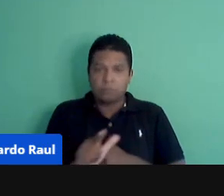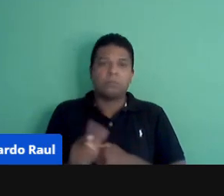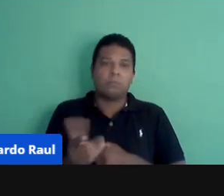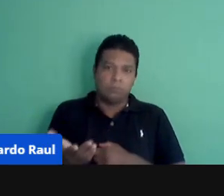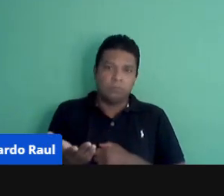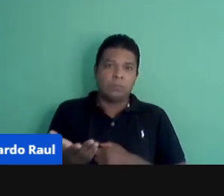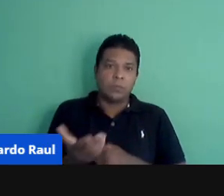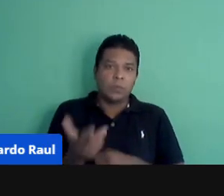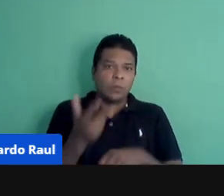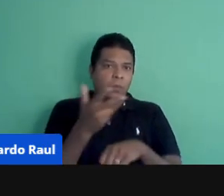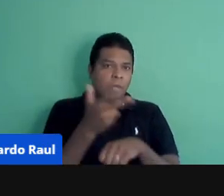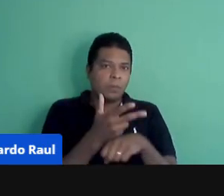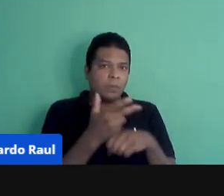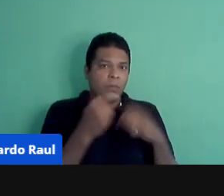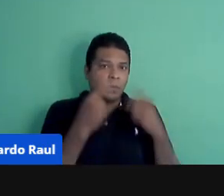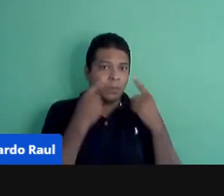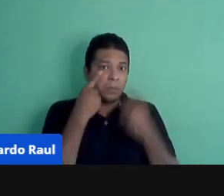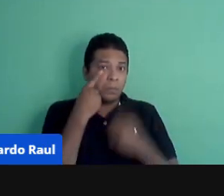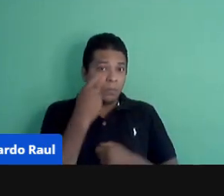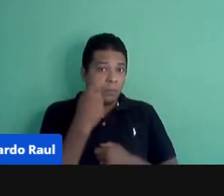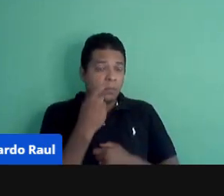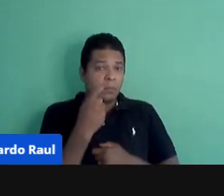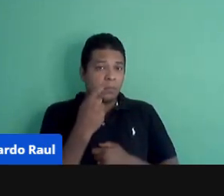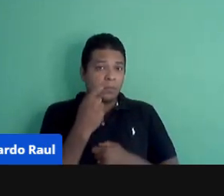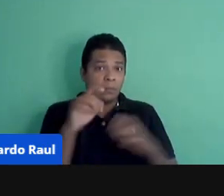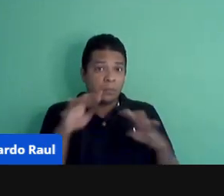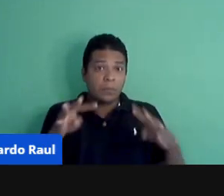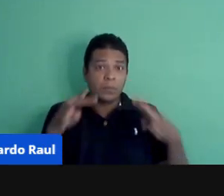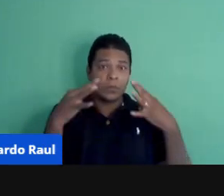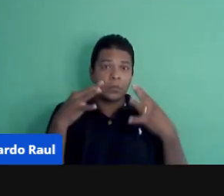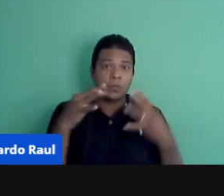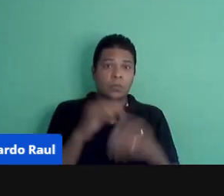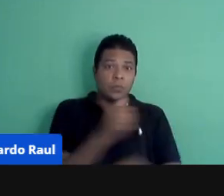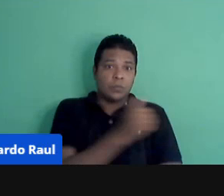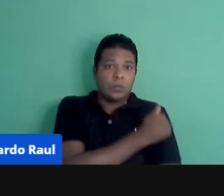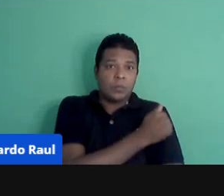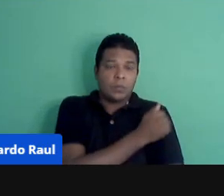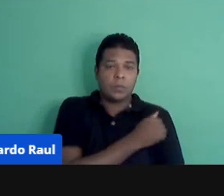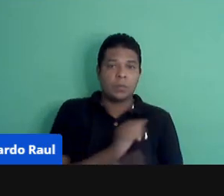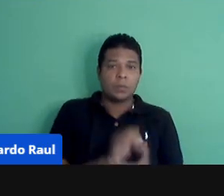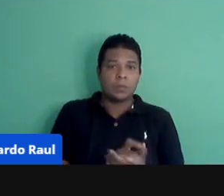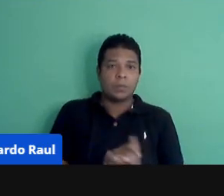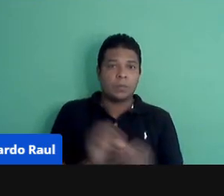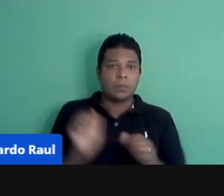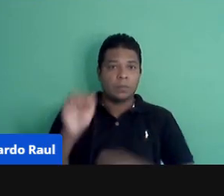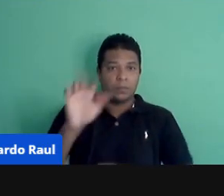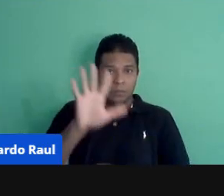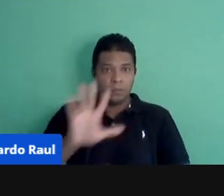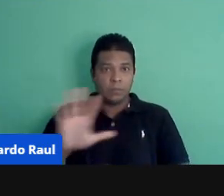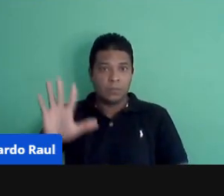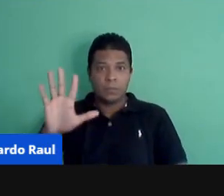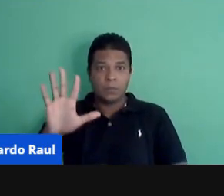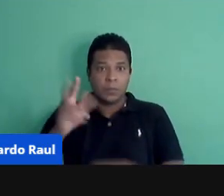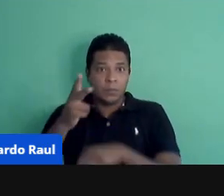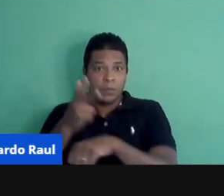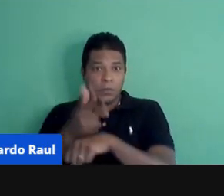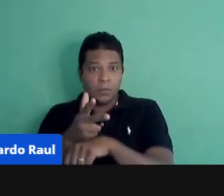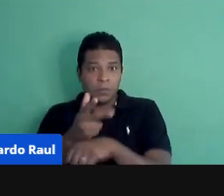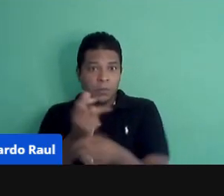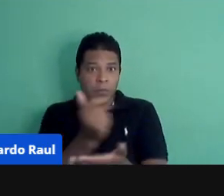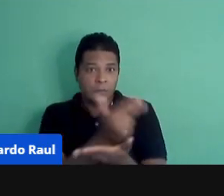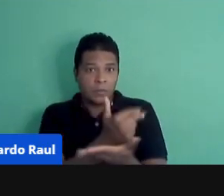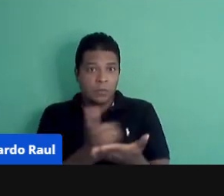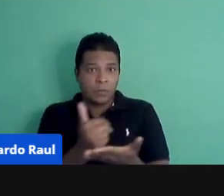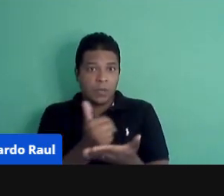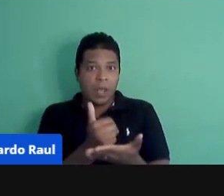um vídeo que chama a atenção dele. Na capa dos meus vídeos, eu sempre coloco a mesma imagem, que é um desenho meu, e ele já... é